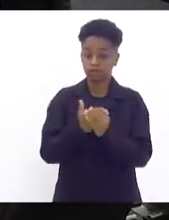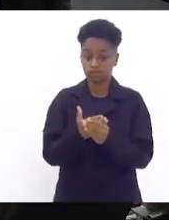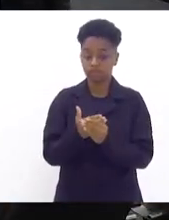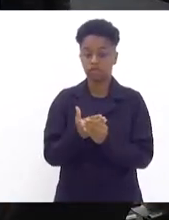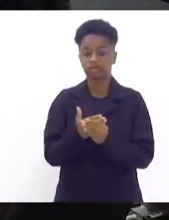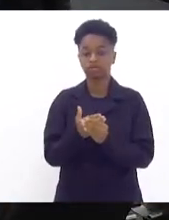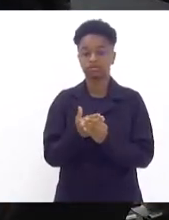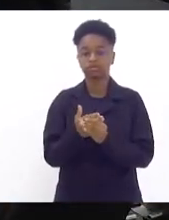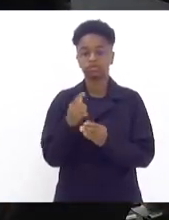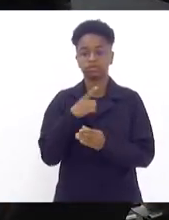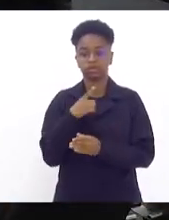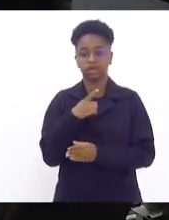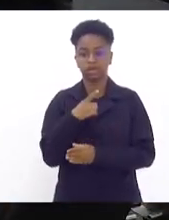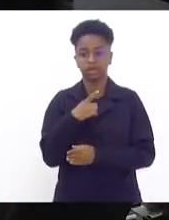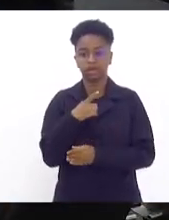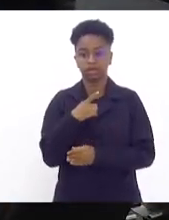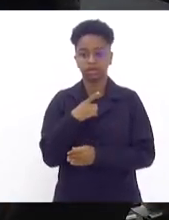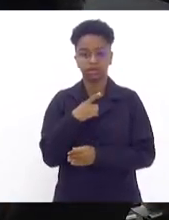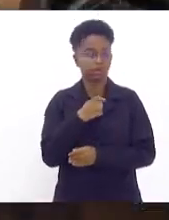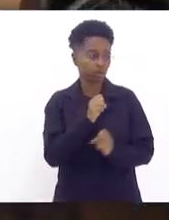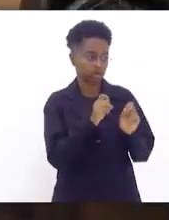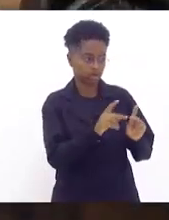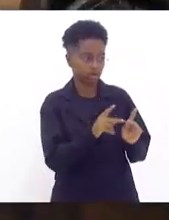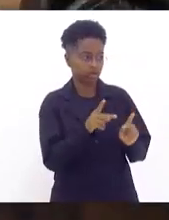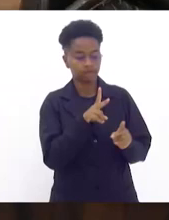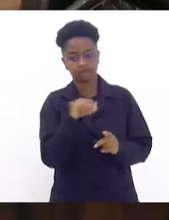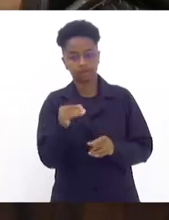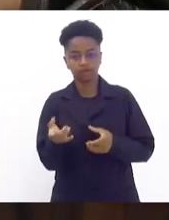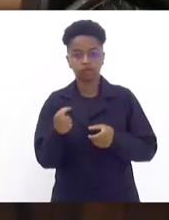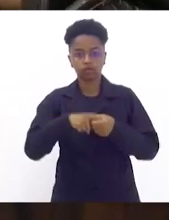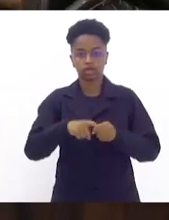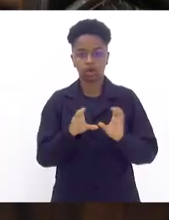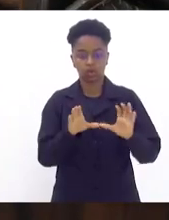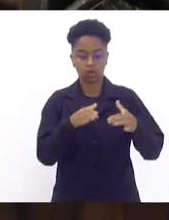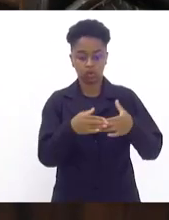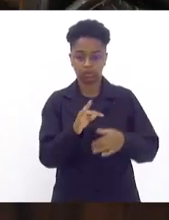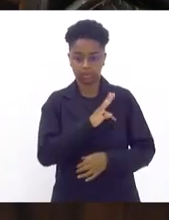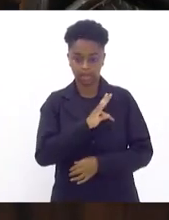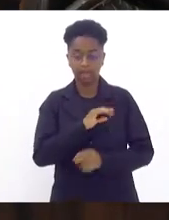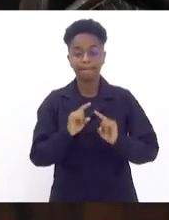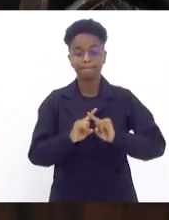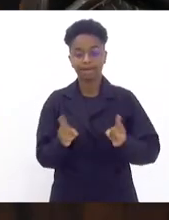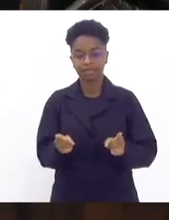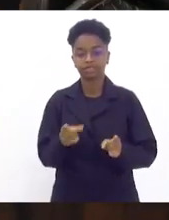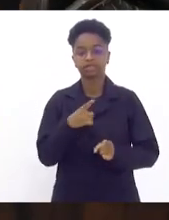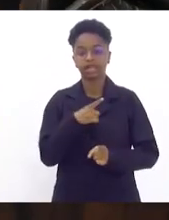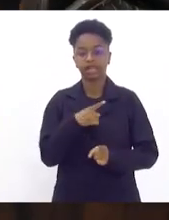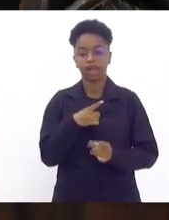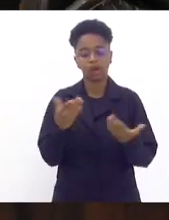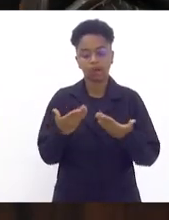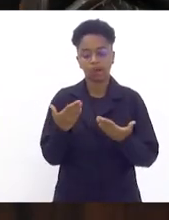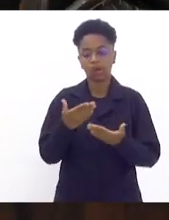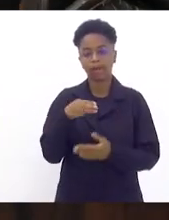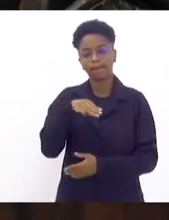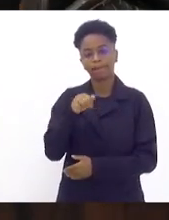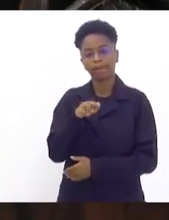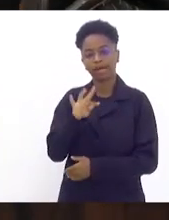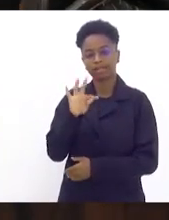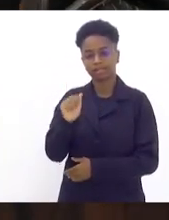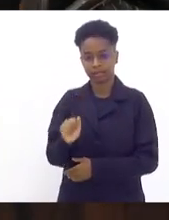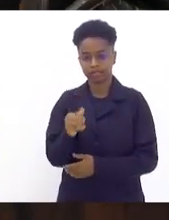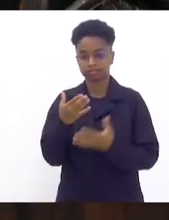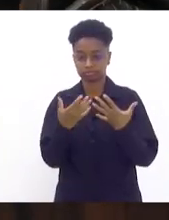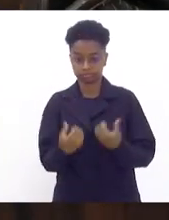emendas. Tá. Vai voltar às comissões técnicas, mas já tendo desde o início a compreensão da deputada Marta Rocha